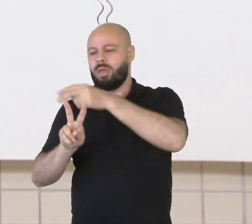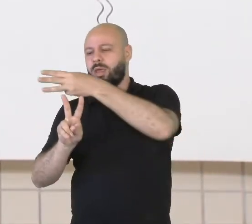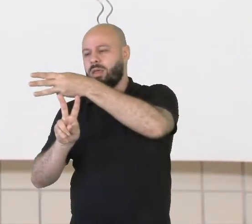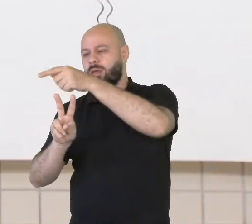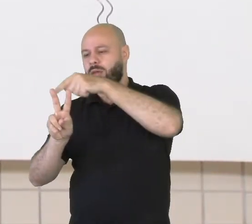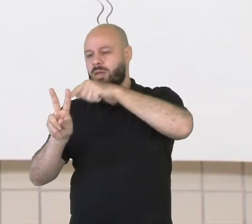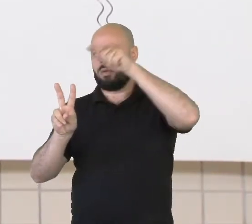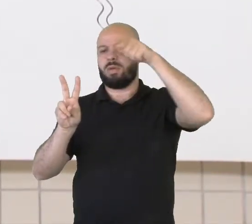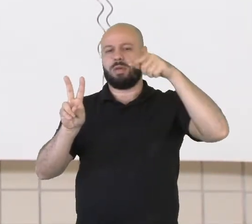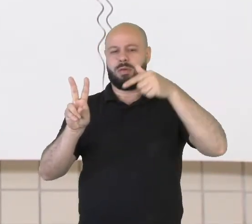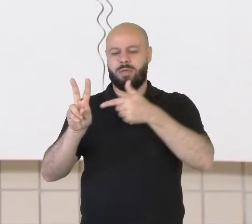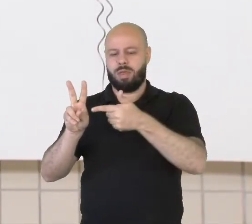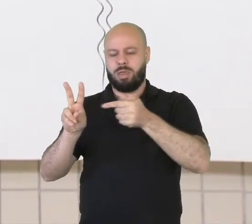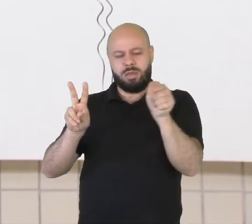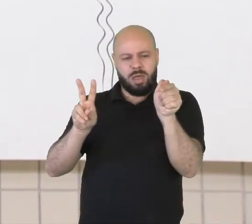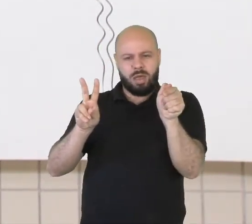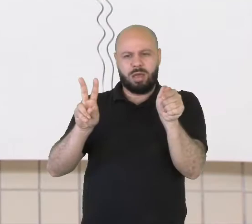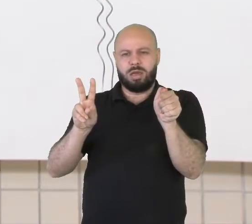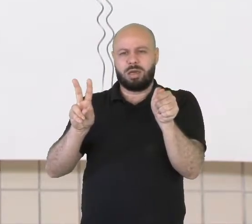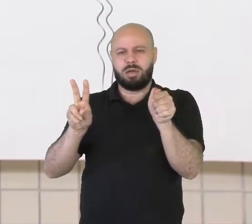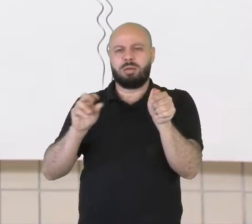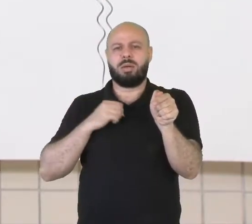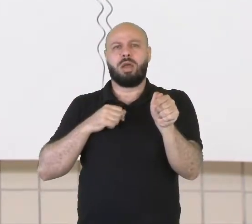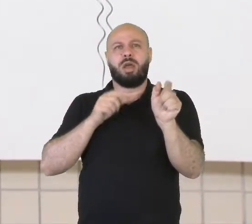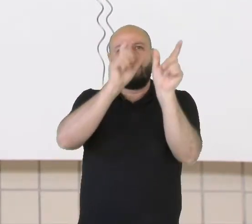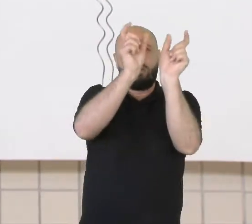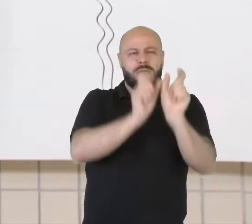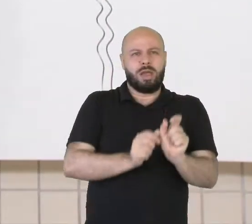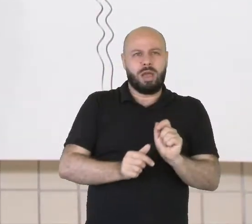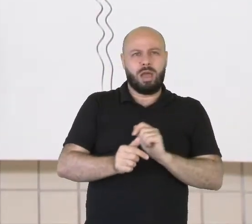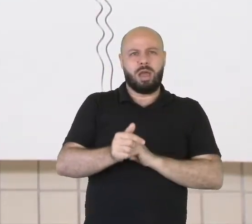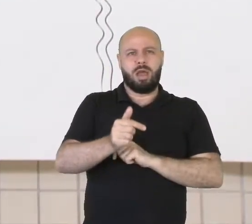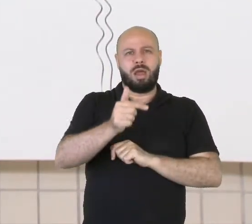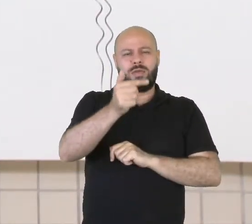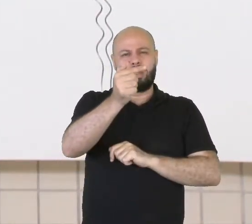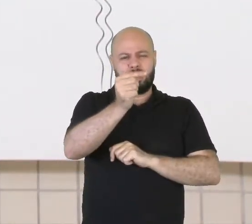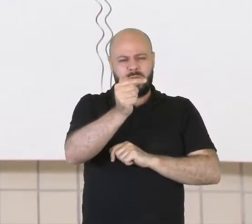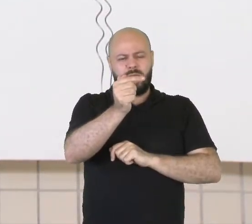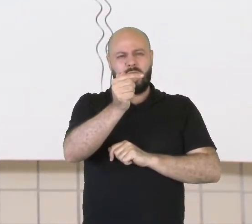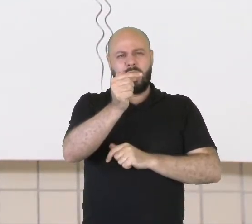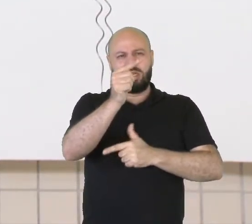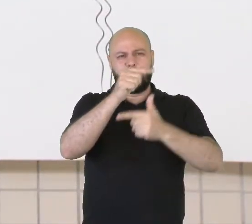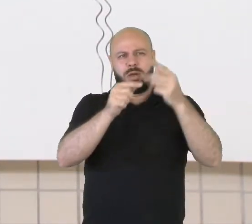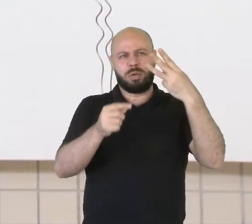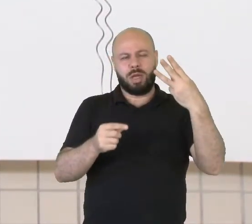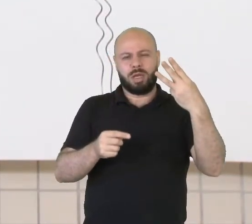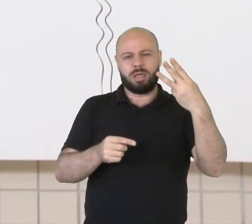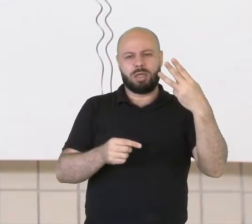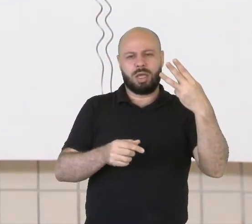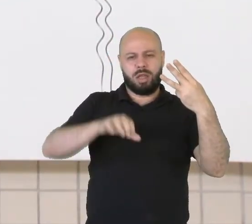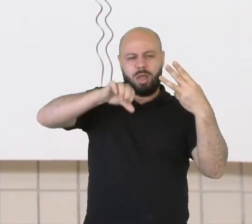por 3 são 3 e divide por 3 dá 1. Então 27 é a mesma coisa que 3 a terceira.